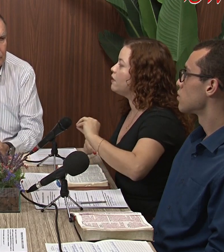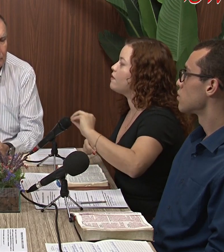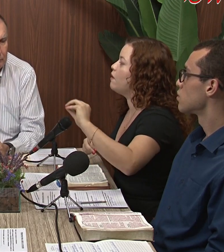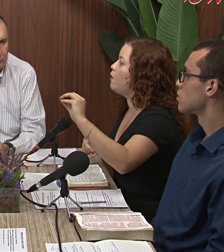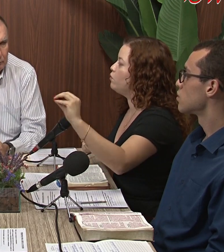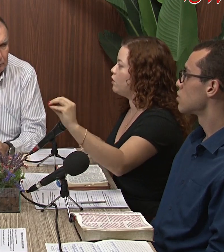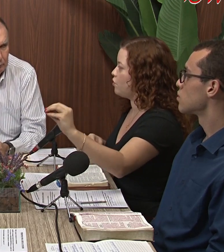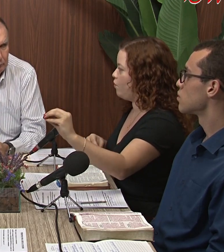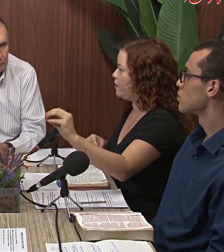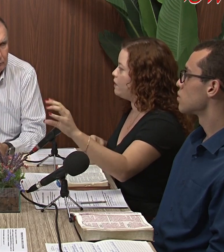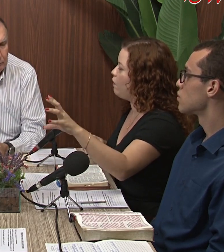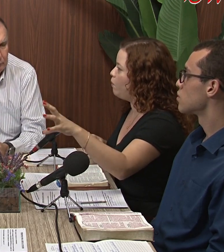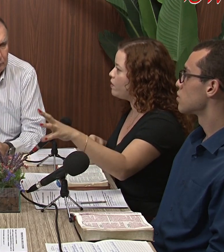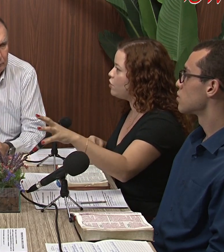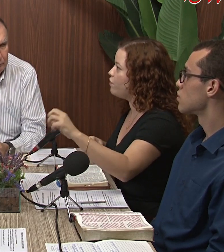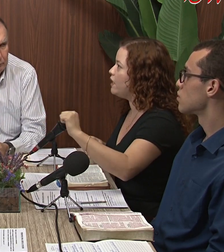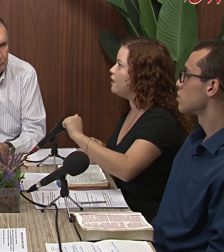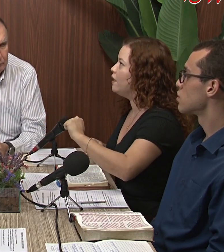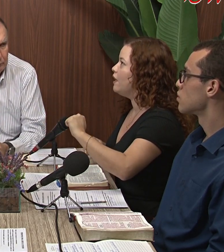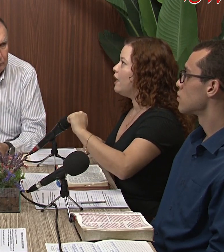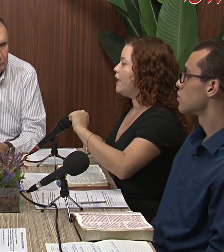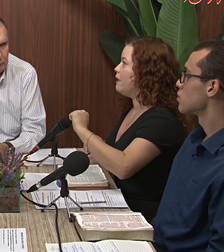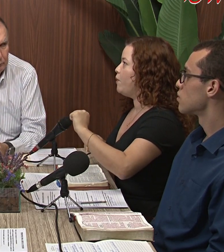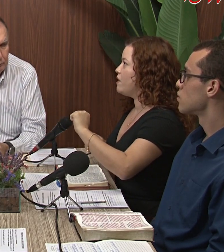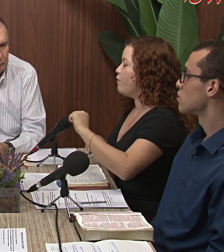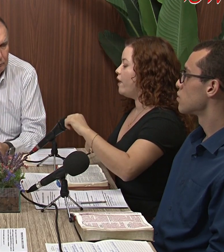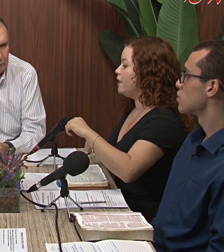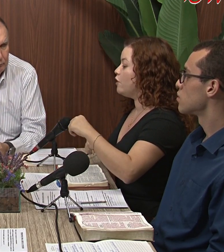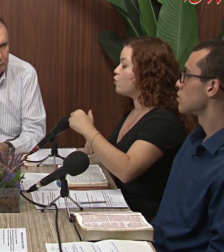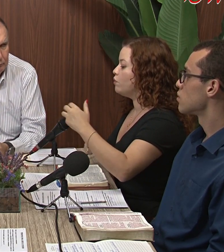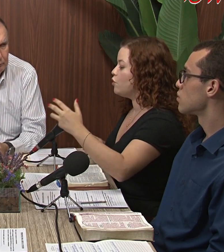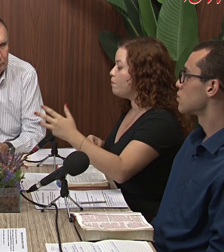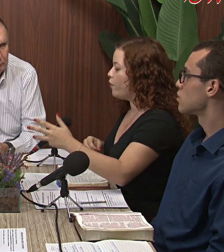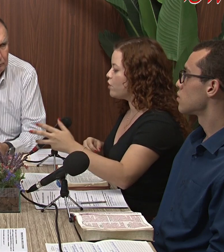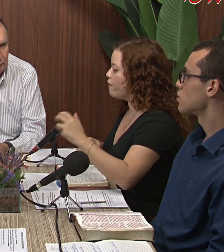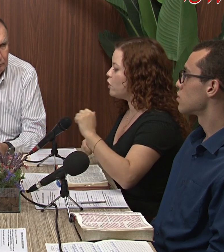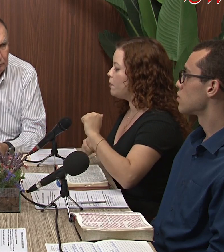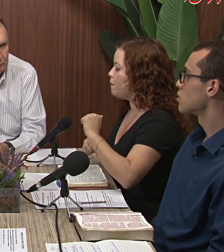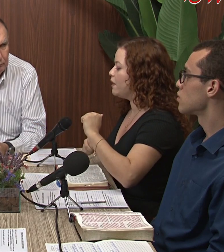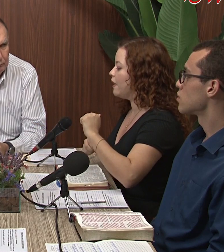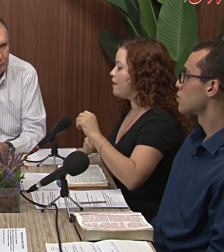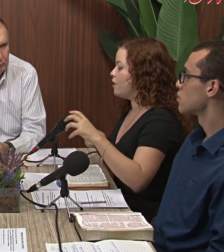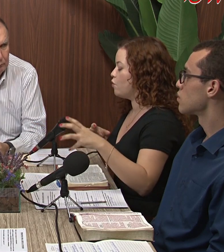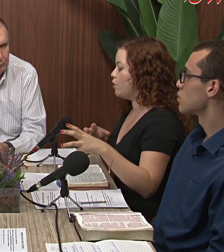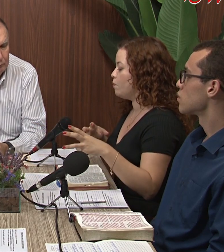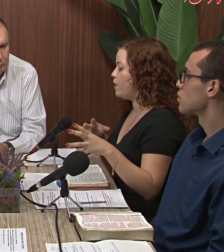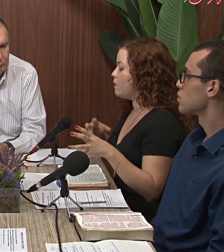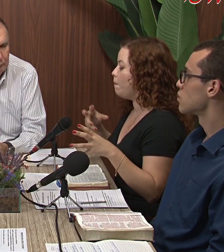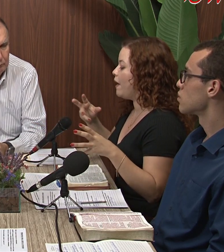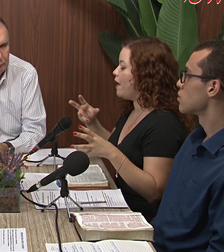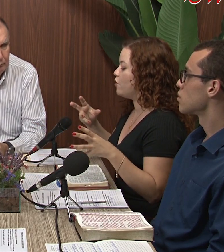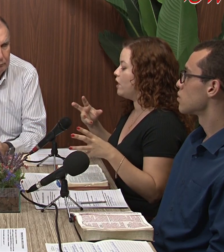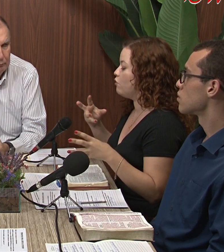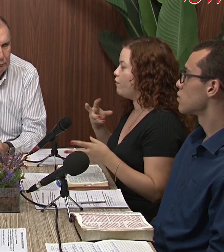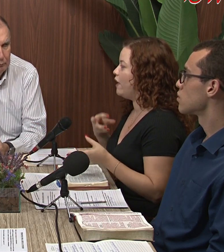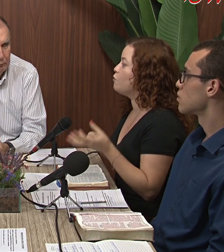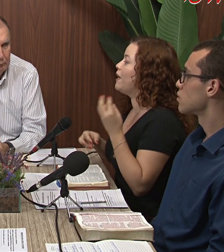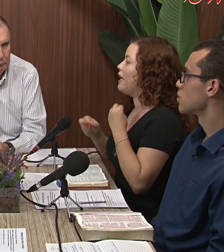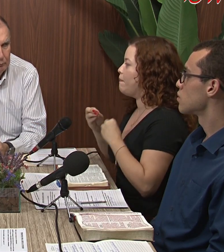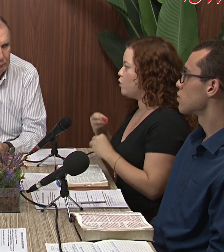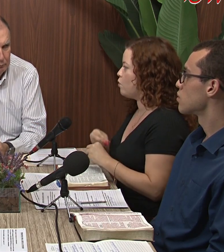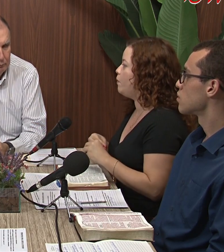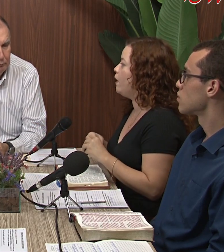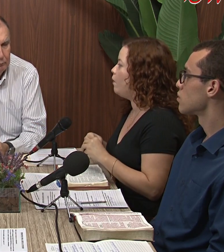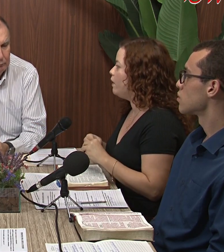dando atenção a outras coisas, o amor se esfria. E depois ele fala da junta de bois que vai experimentar, e essa junta de bois eram pares, né? Então já fala de